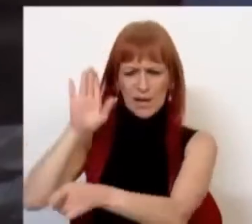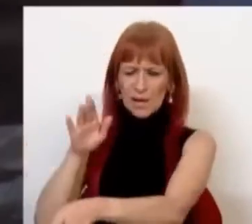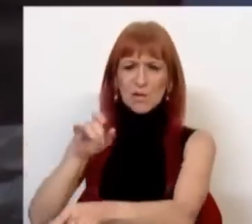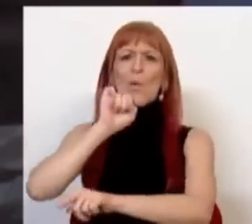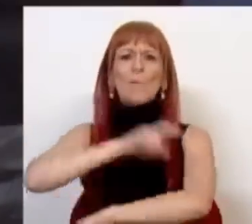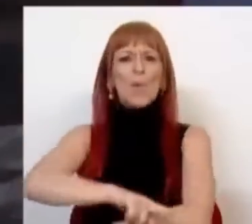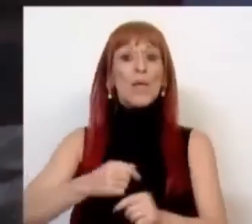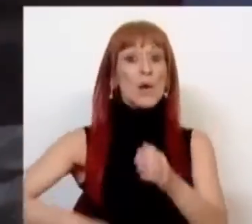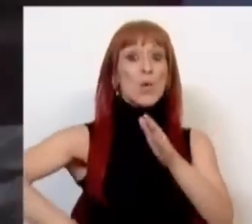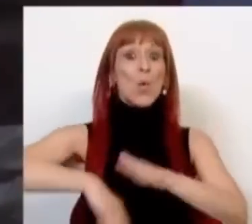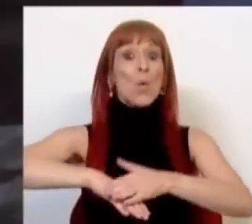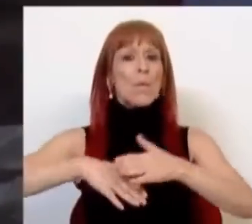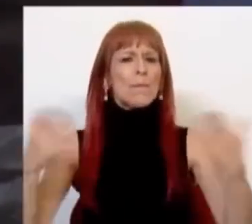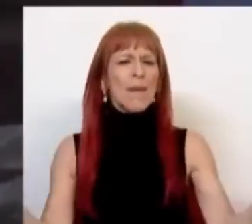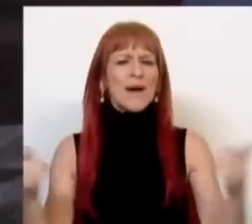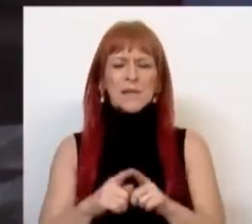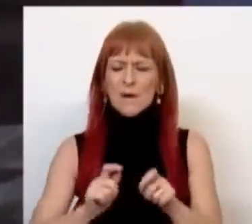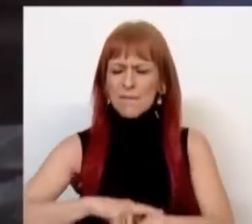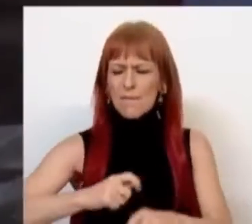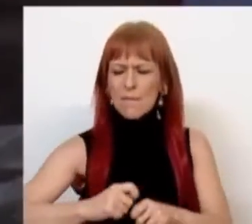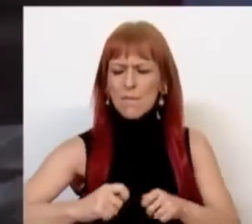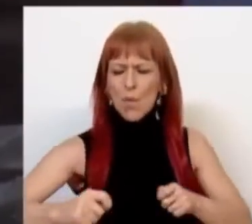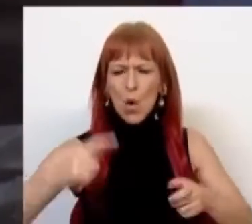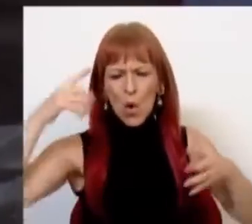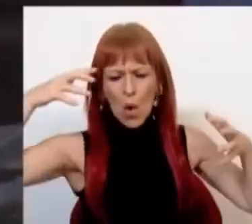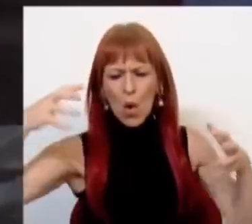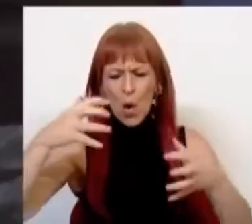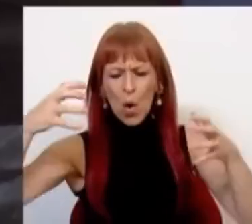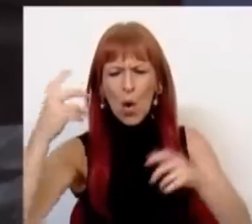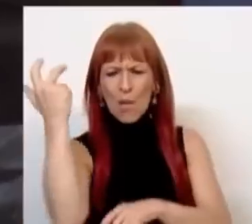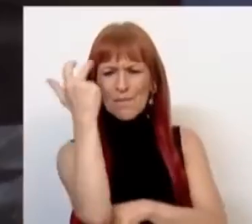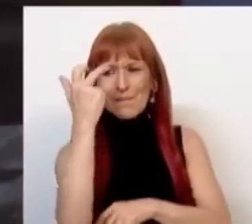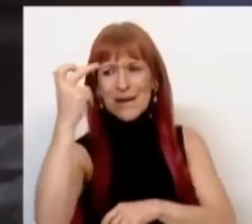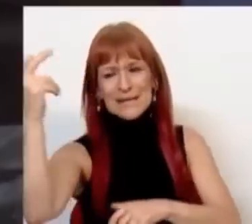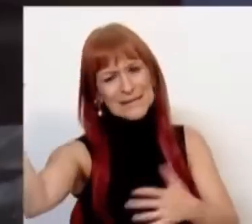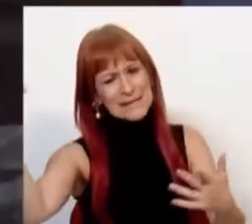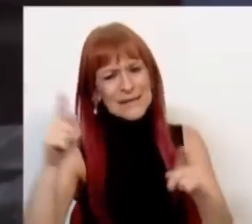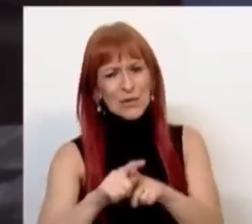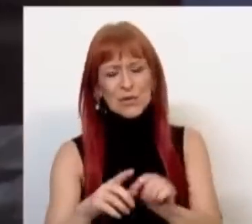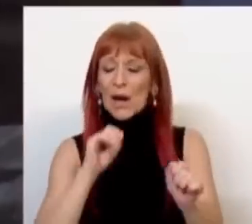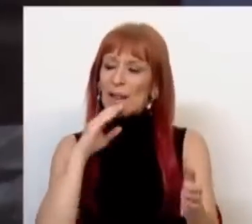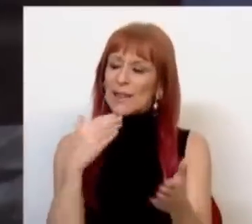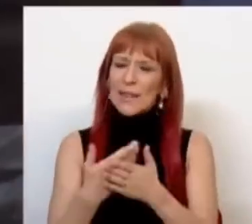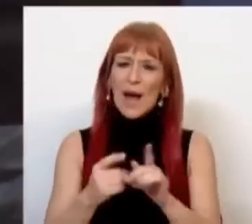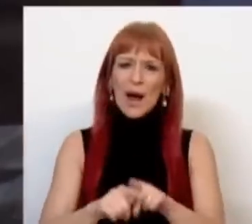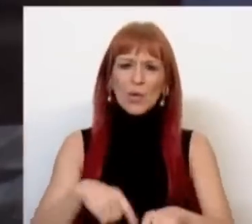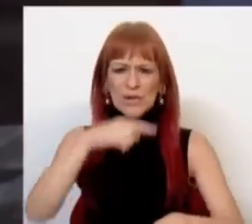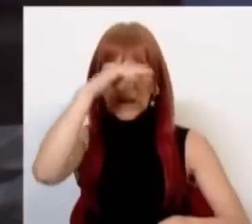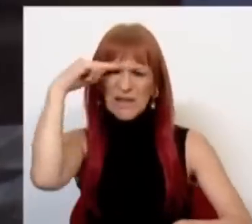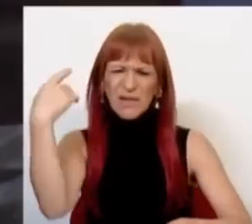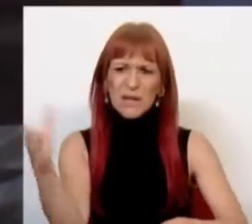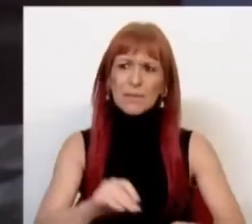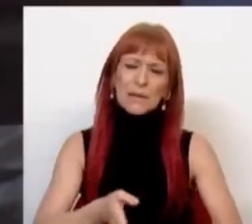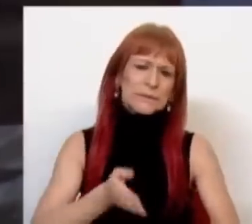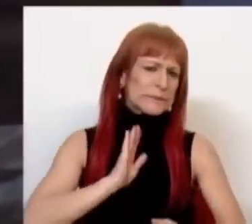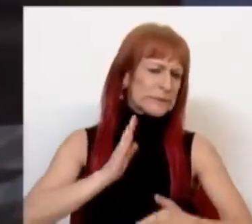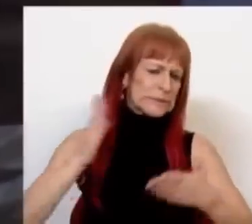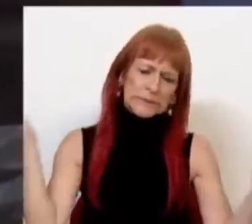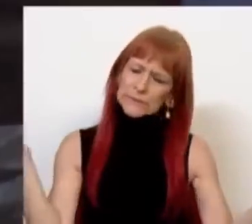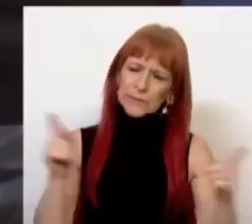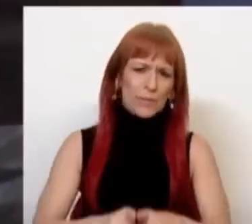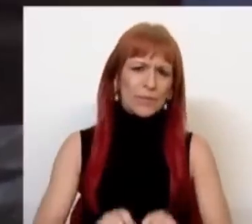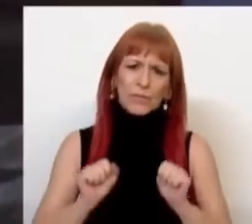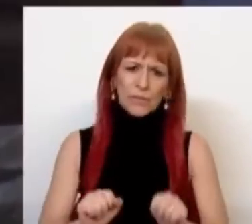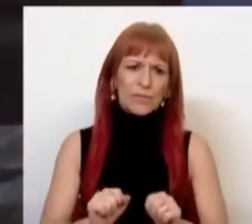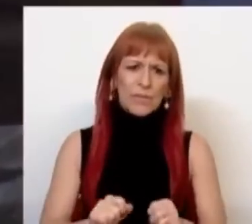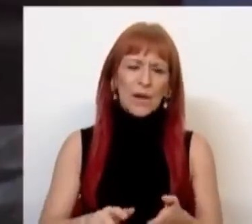Poderá, no máximo, prolongar o conflito indefinidamente e assim tornar mais custoso e inevitável